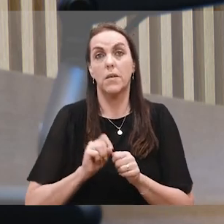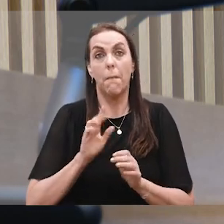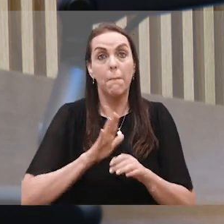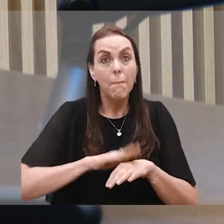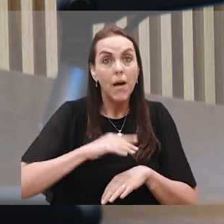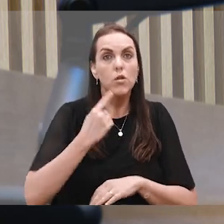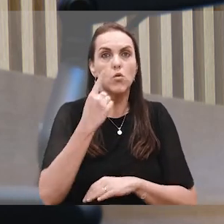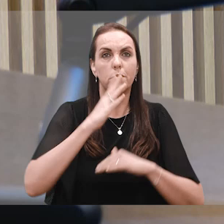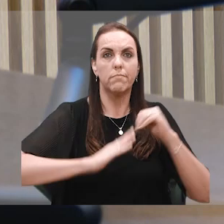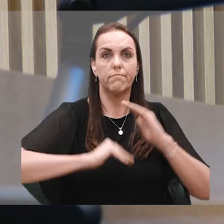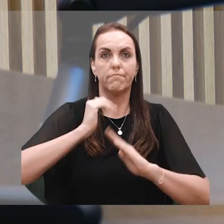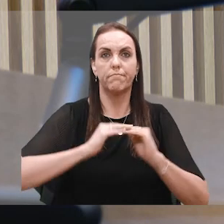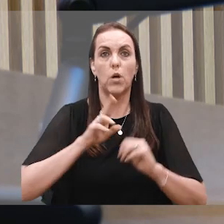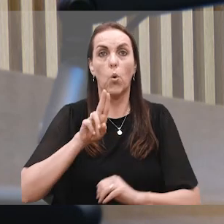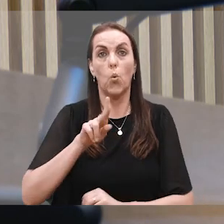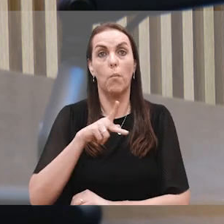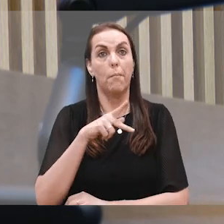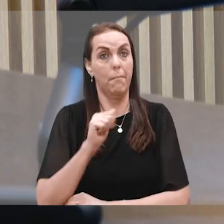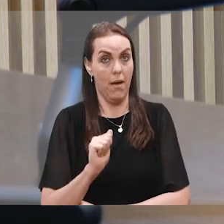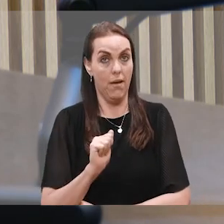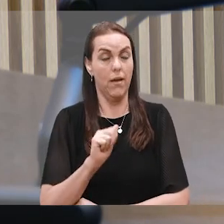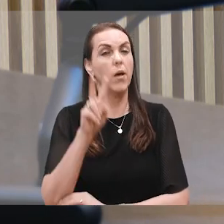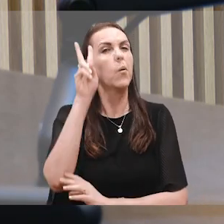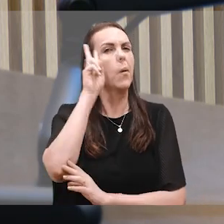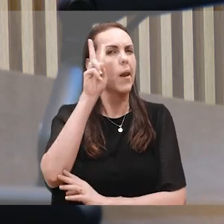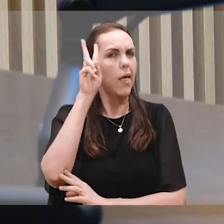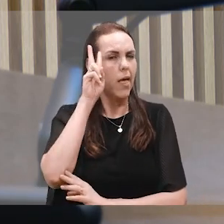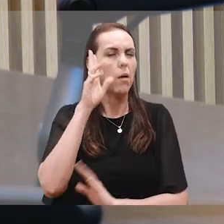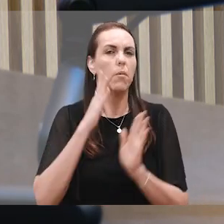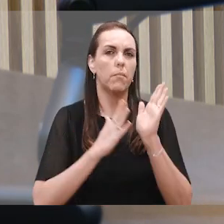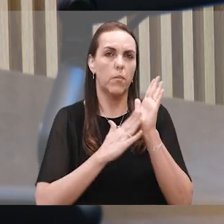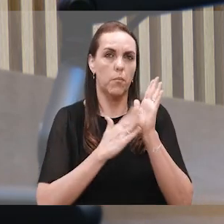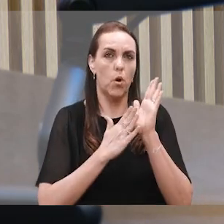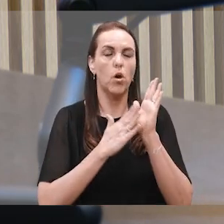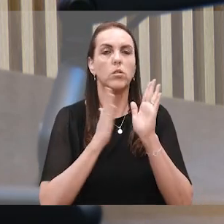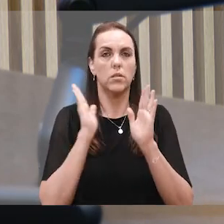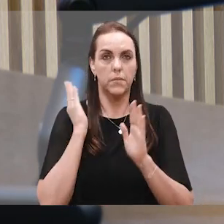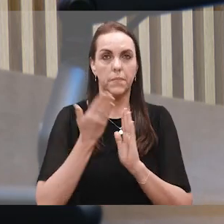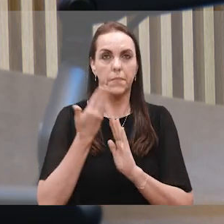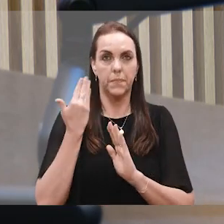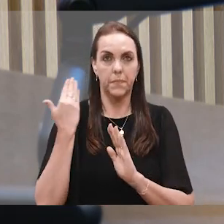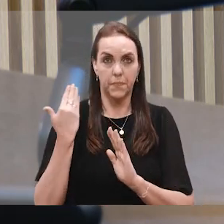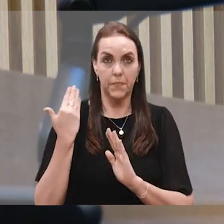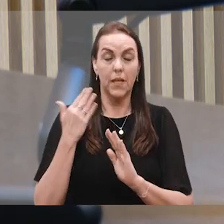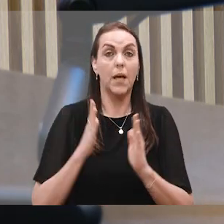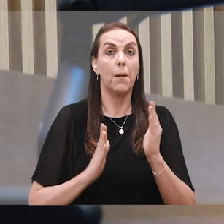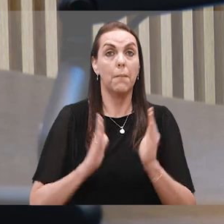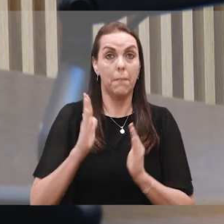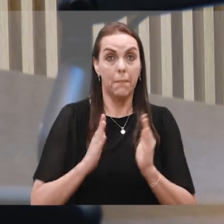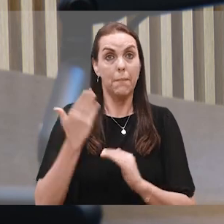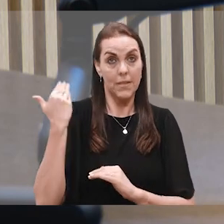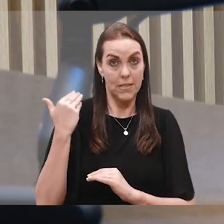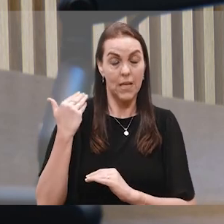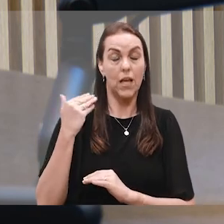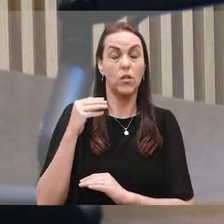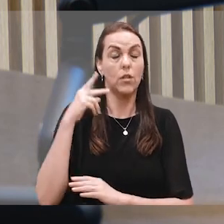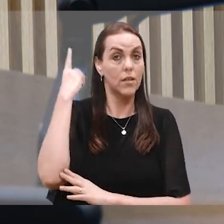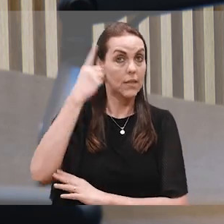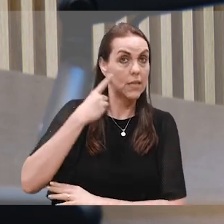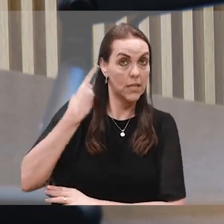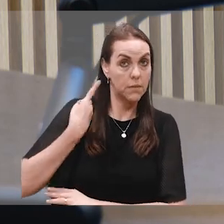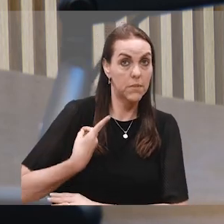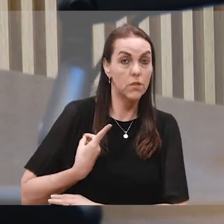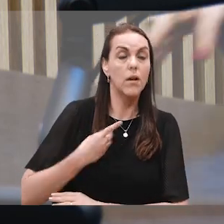uma UPA. Eu lembro que também era uma proposta, se passou, mas da então candidata Denise